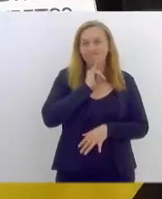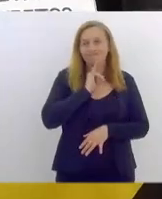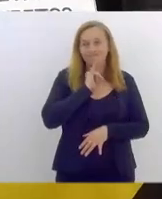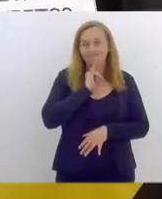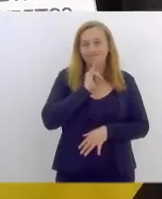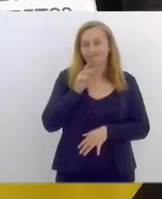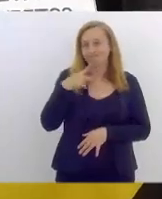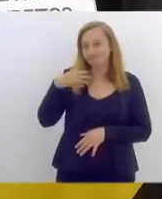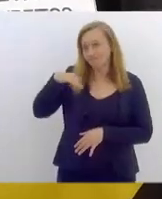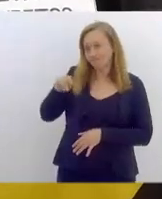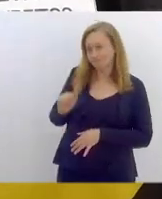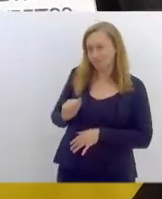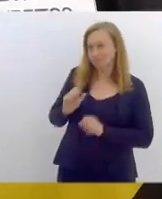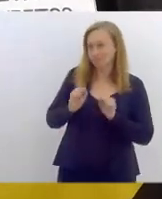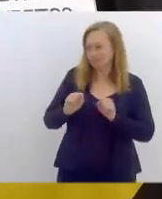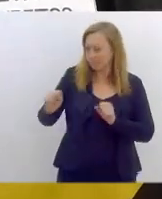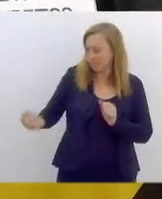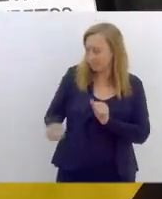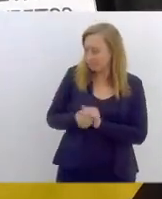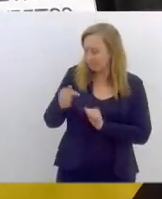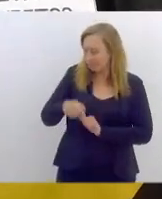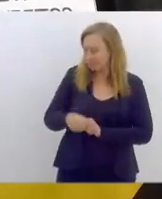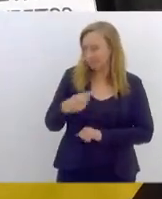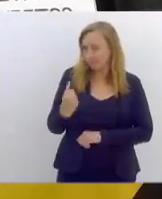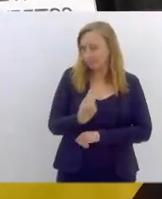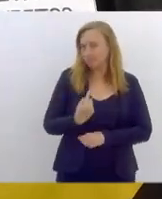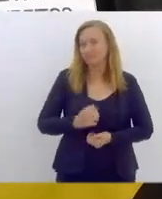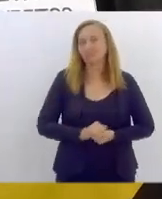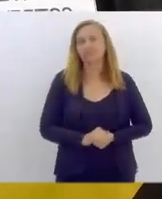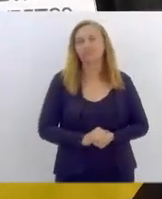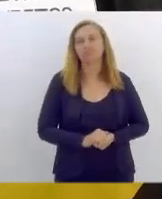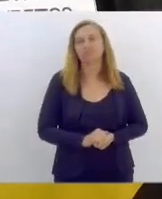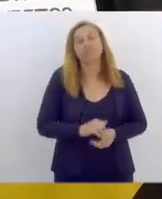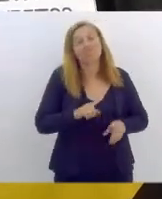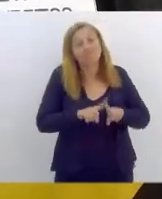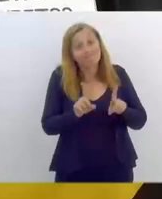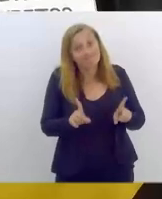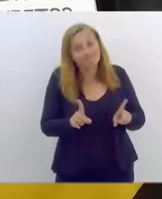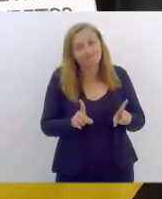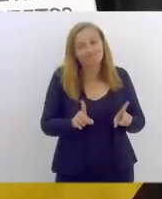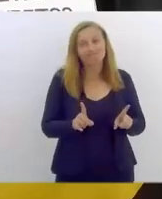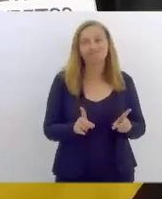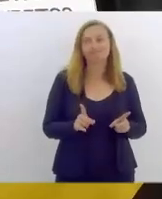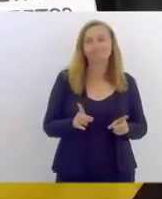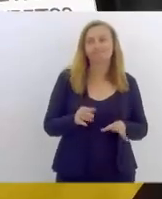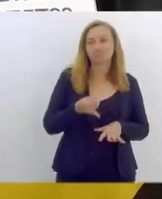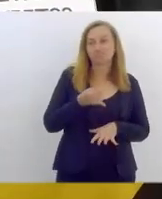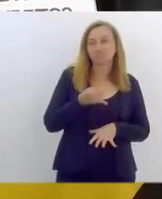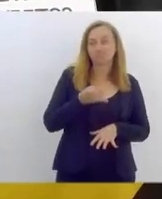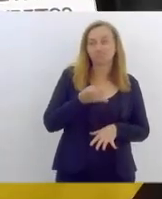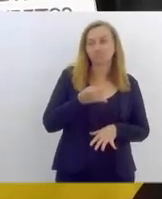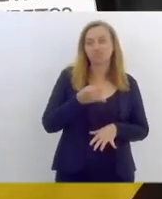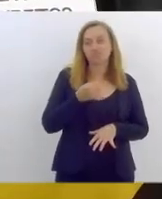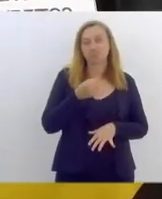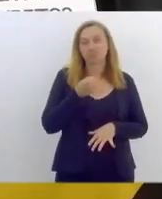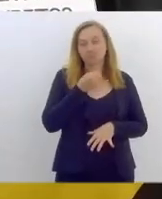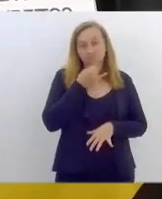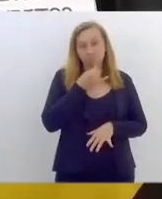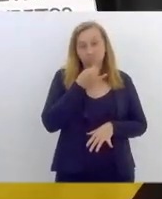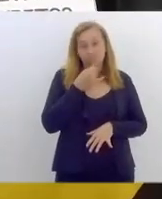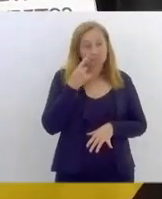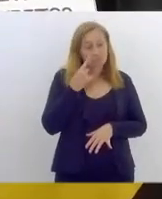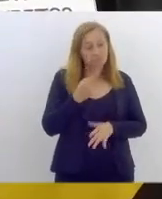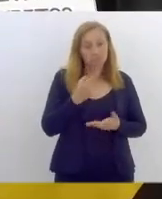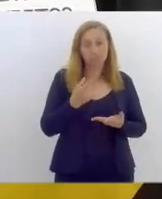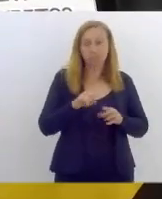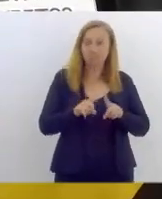falando com a Mônica agora, poxa, a Marielle podia estar aqui, né, com a gente. Mas eles são perversos e vão continuar perversos. Mas